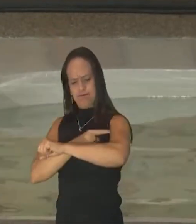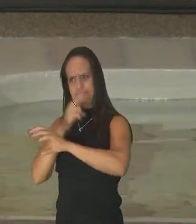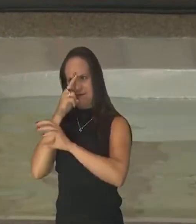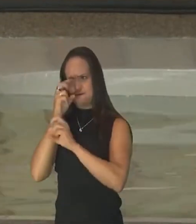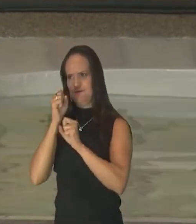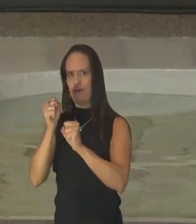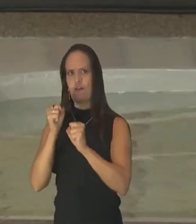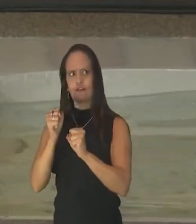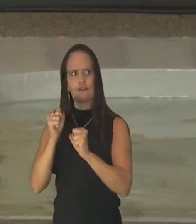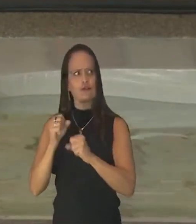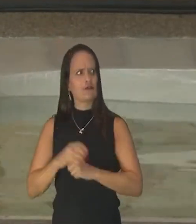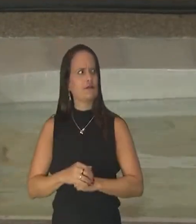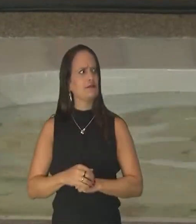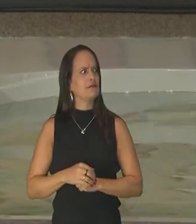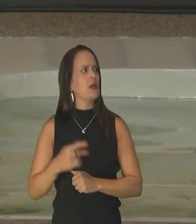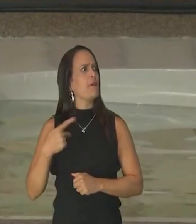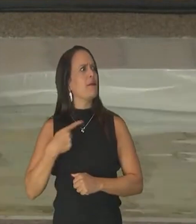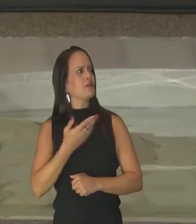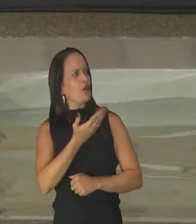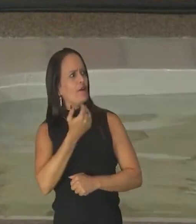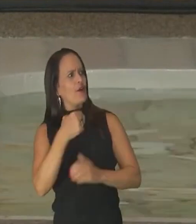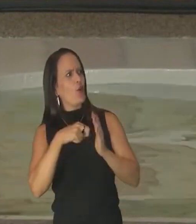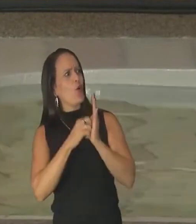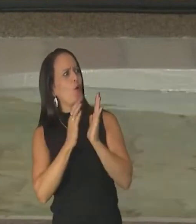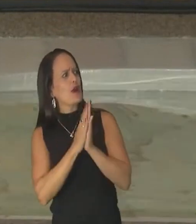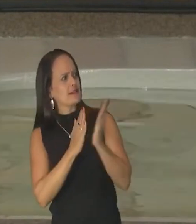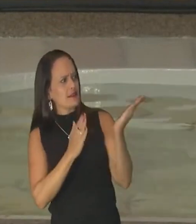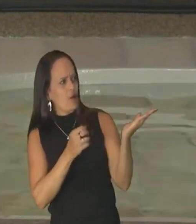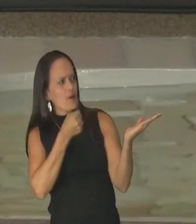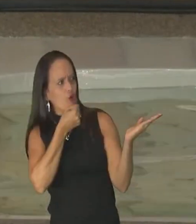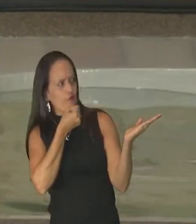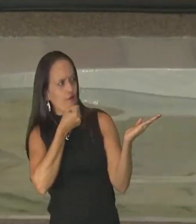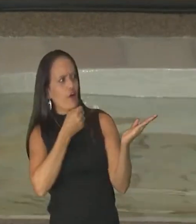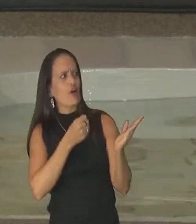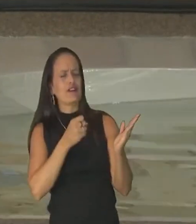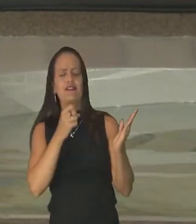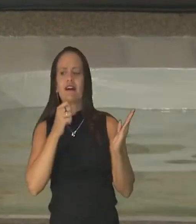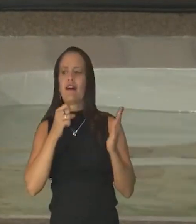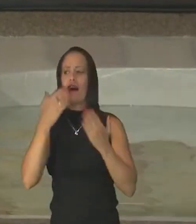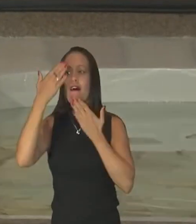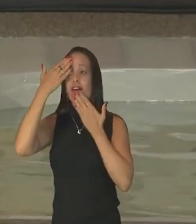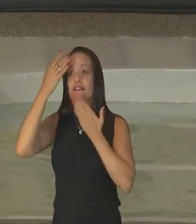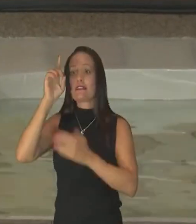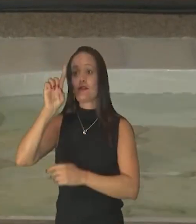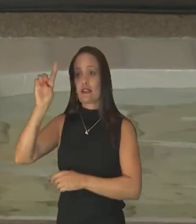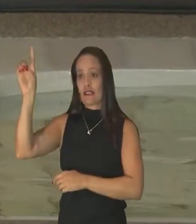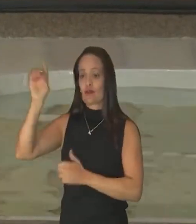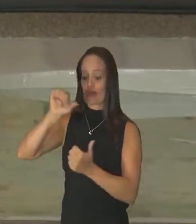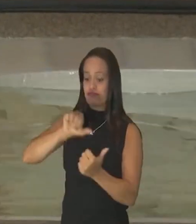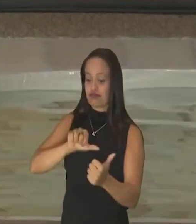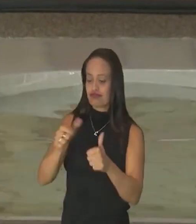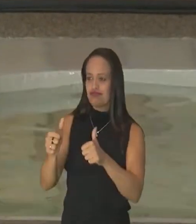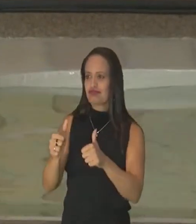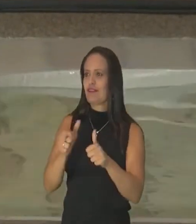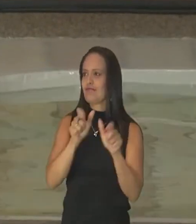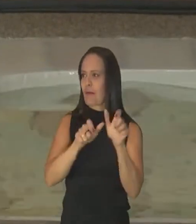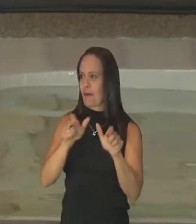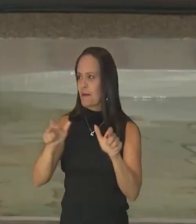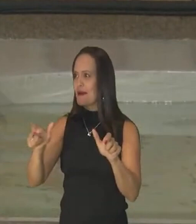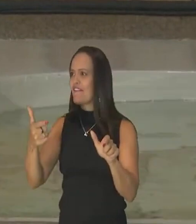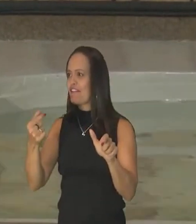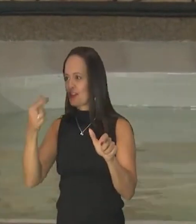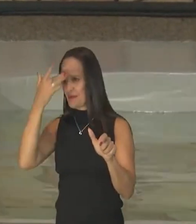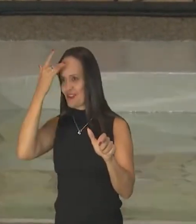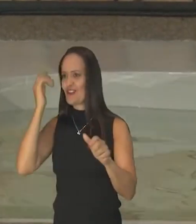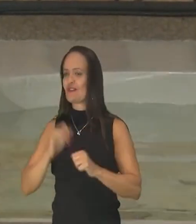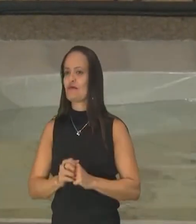pastor N, vem aqui ao microfone, faça uma oração, agradecendo a Deus pelos nossos batizados. E se porventura alguém